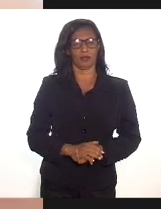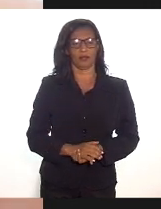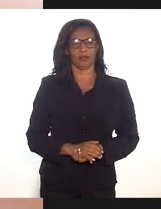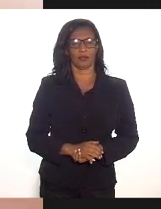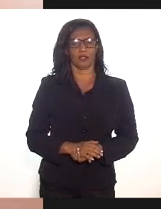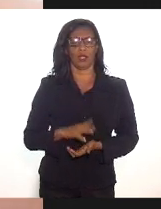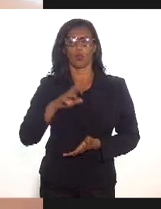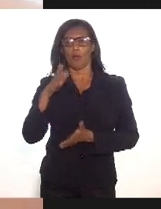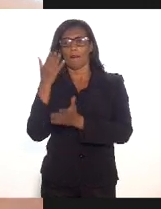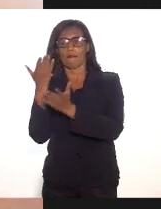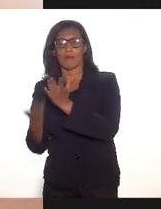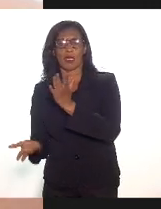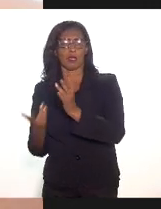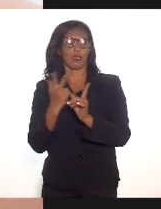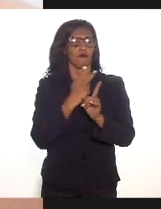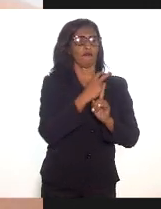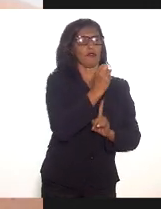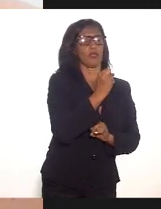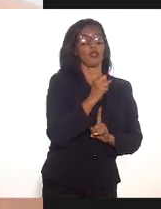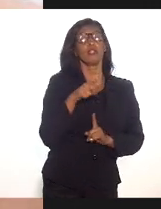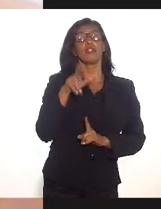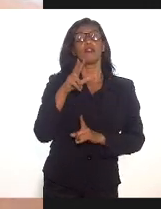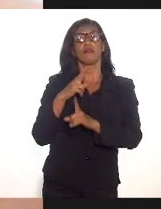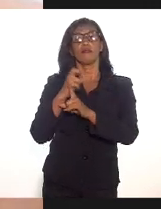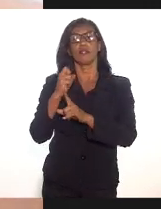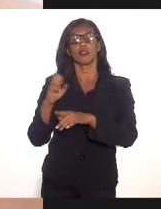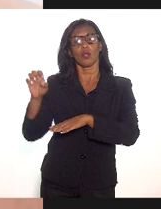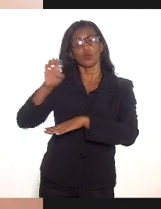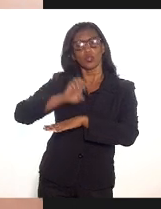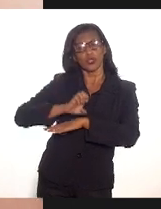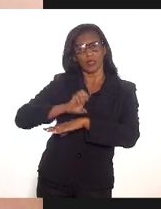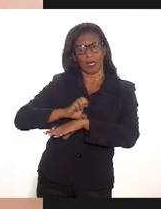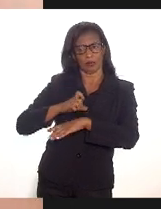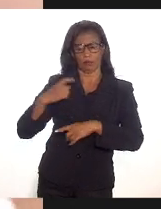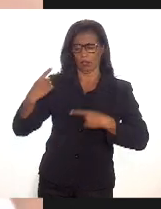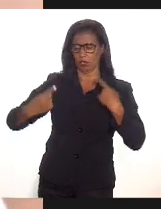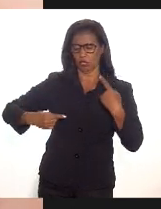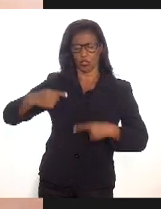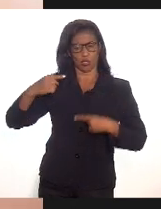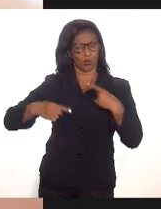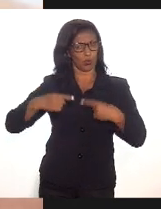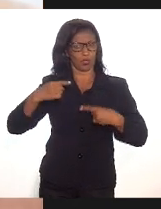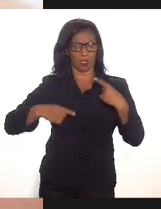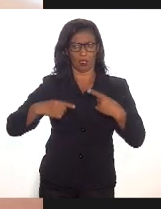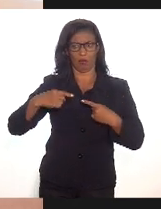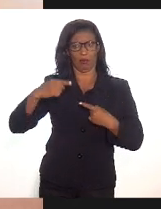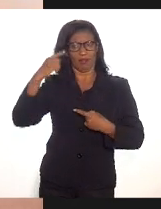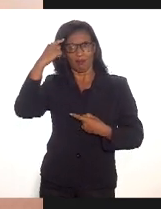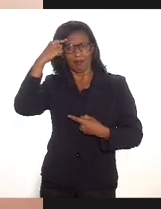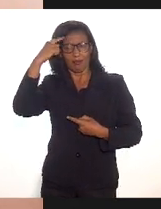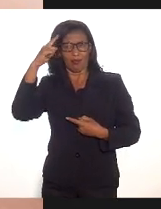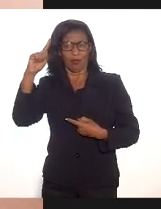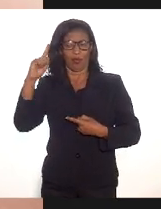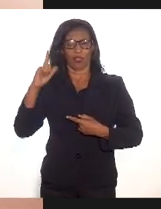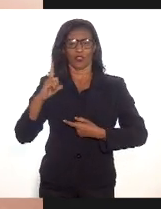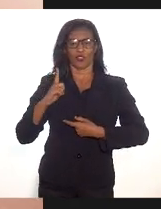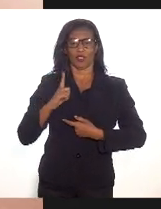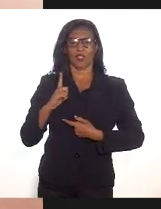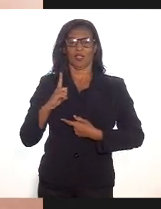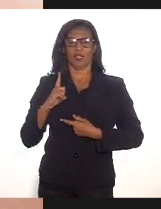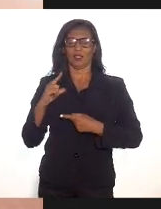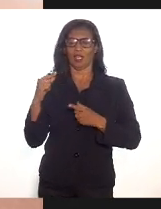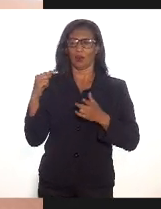Não há perda, não há ganho. Quem ganha é o Estado. A discussão ideológica ela vem com referência